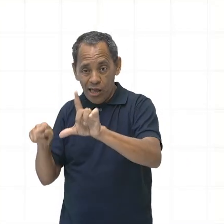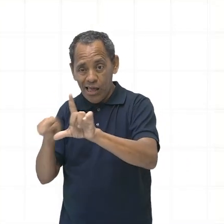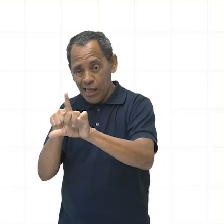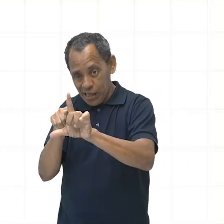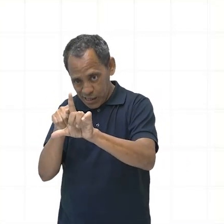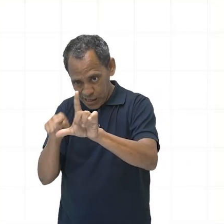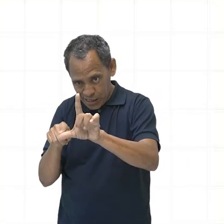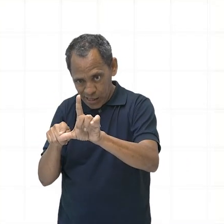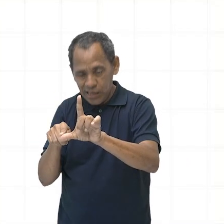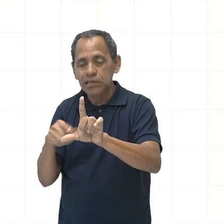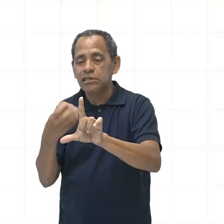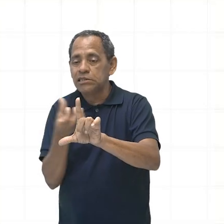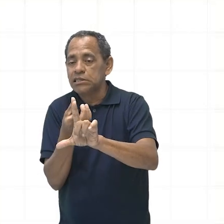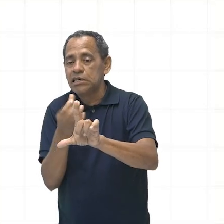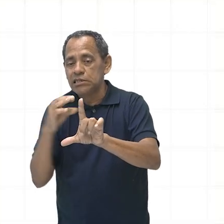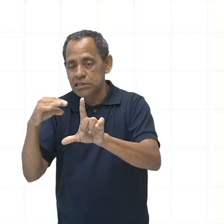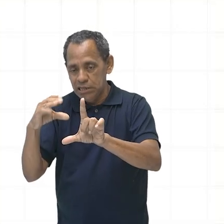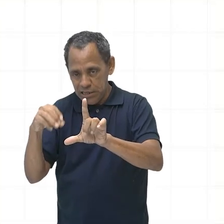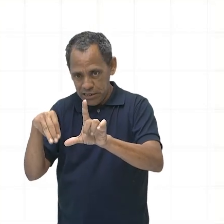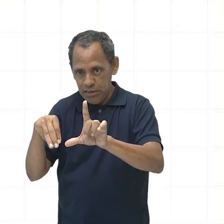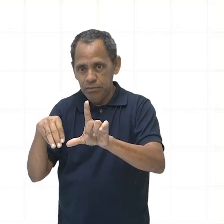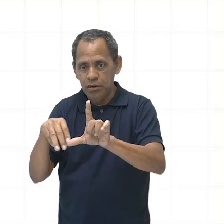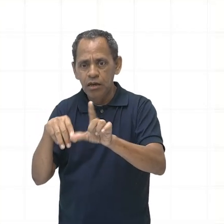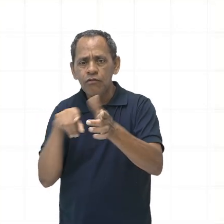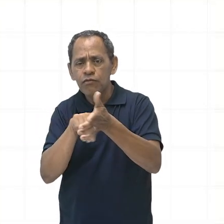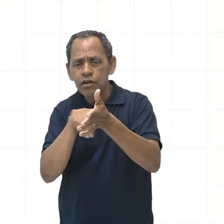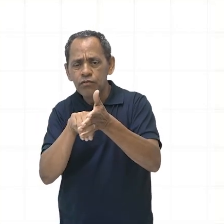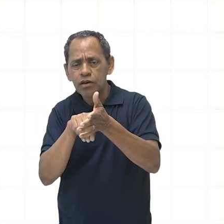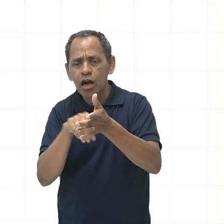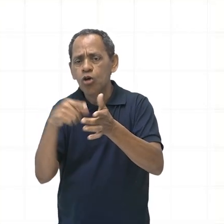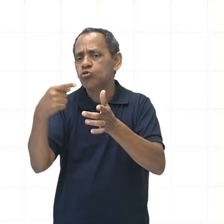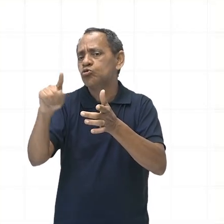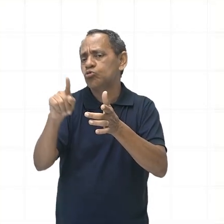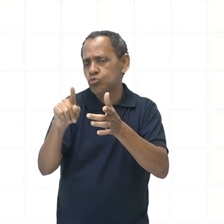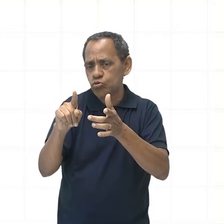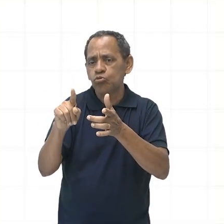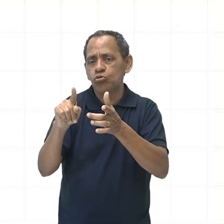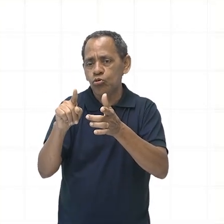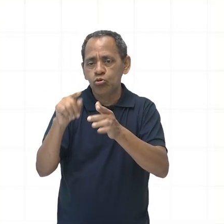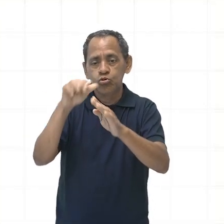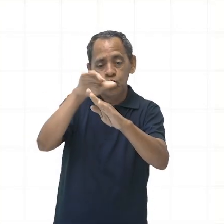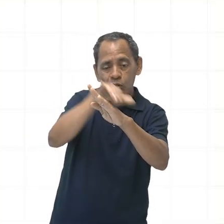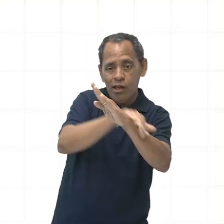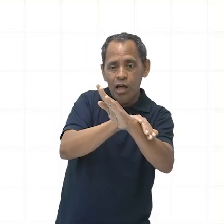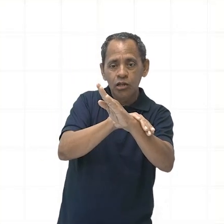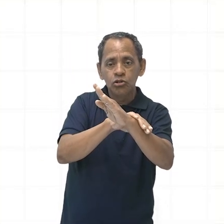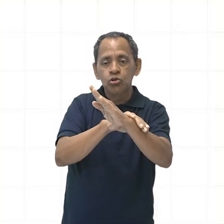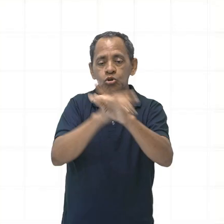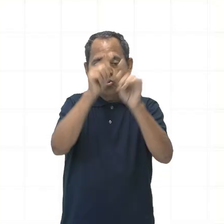gente pode verificar? O que aconteceu com os lados do triângulo menor quando passaram aí